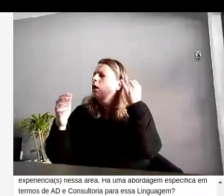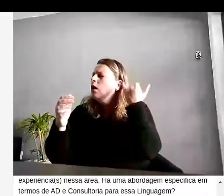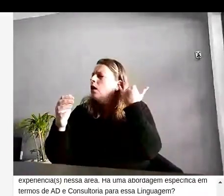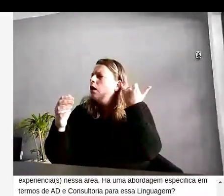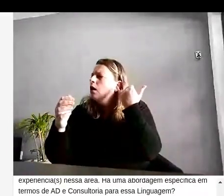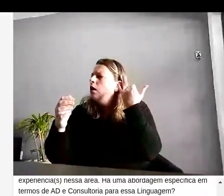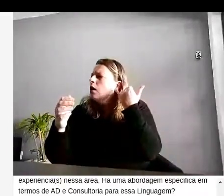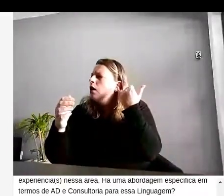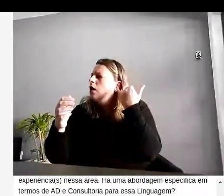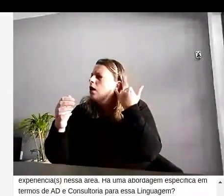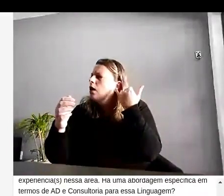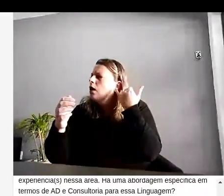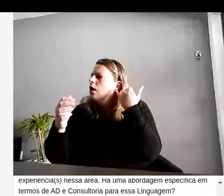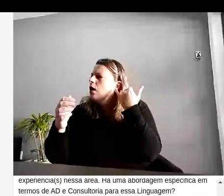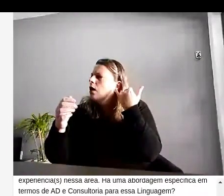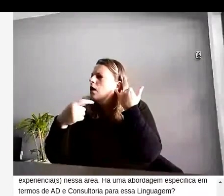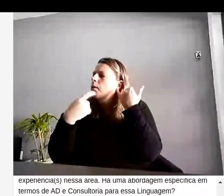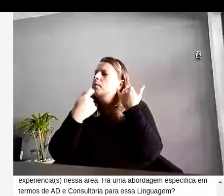parte